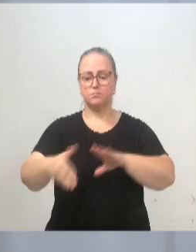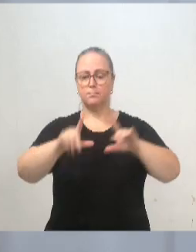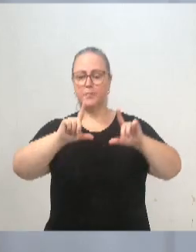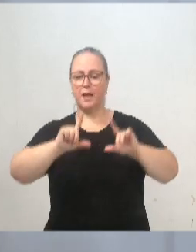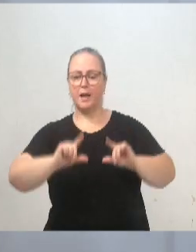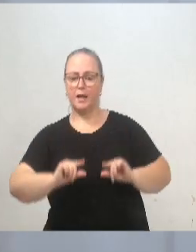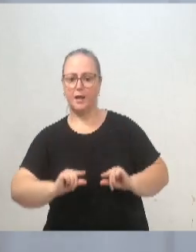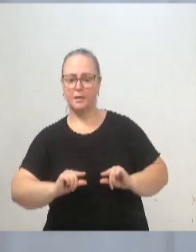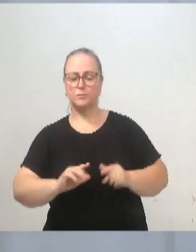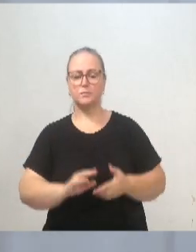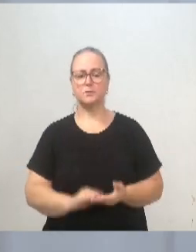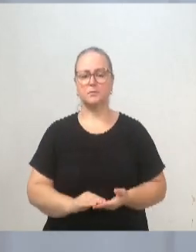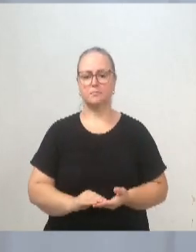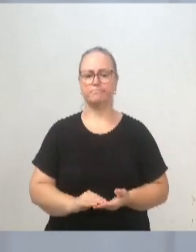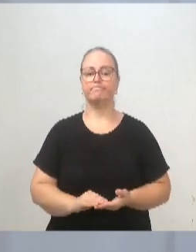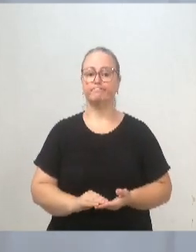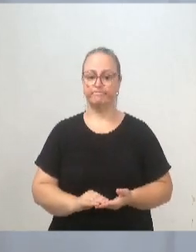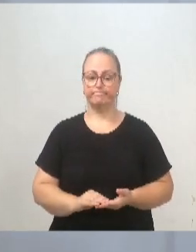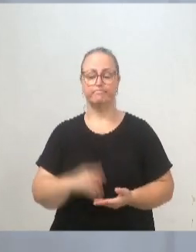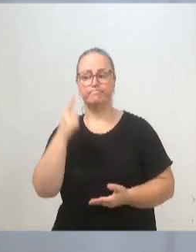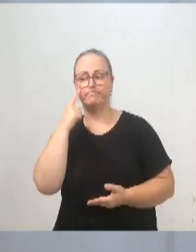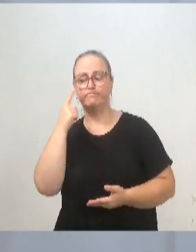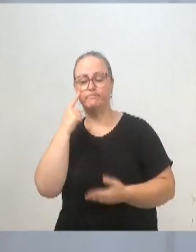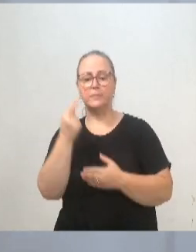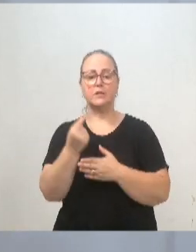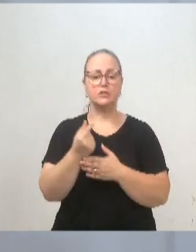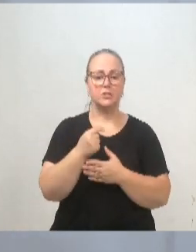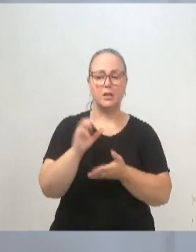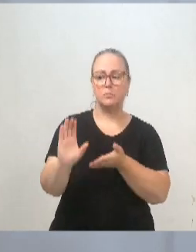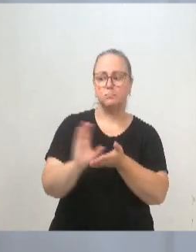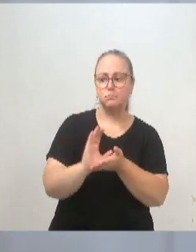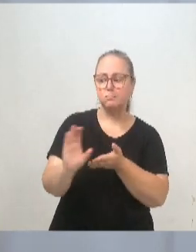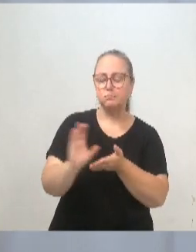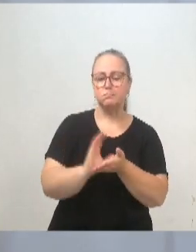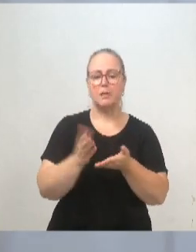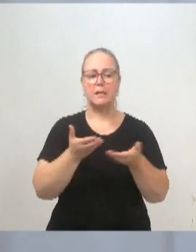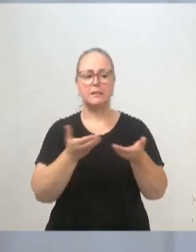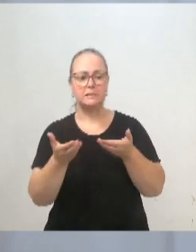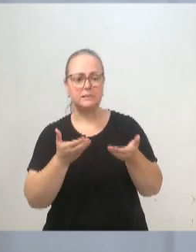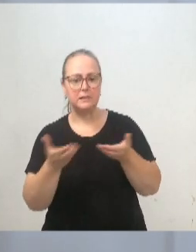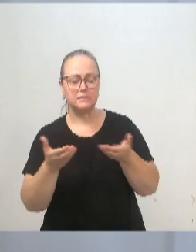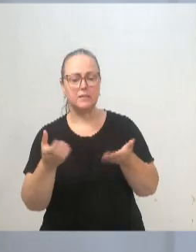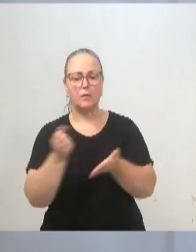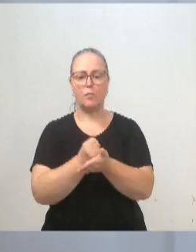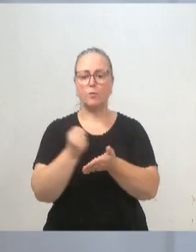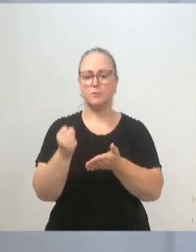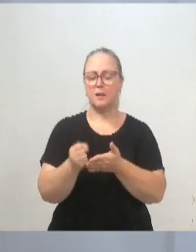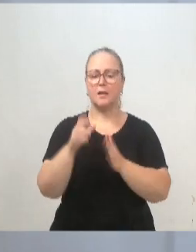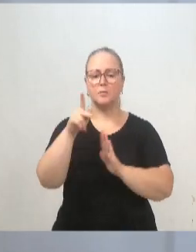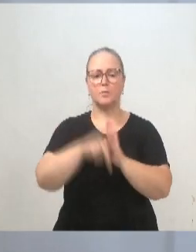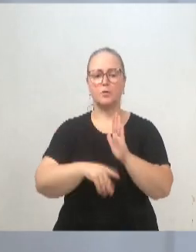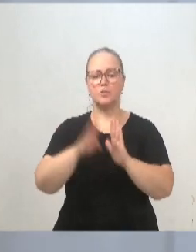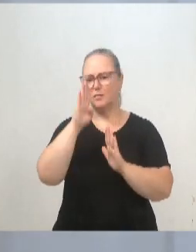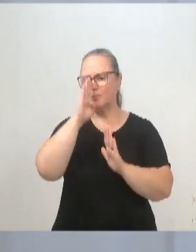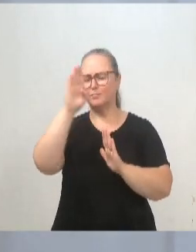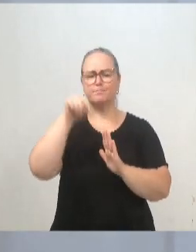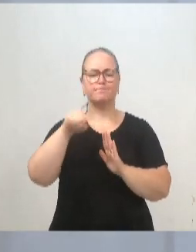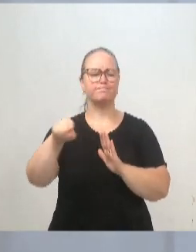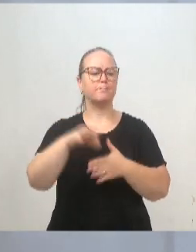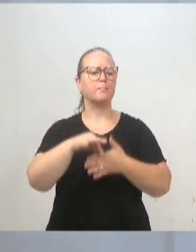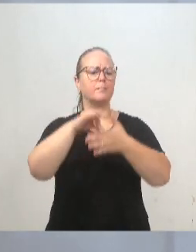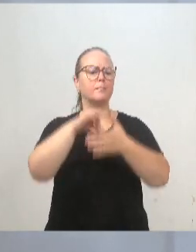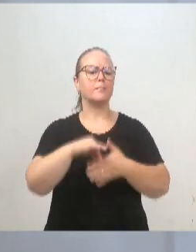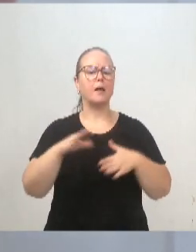Por exemplo, corte de gastos, realocação de recursos, há planos para revisar contratos, licitações ou projetos prioritários. Por exemplo, de repente,